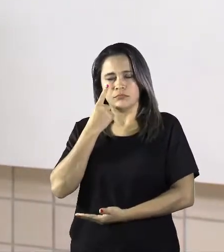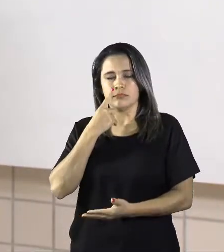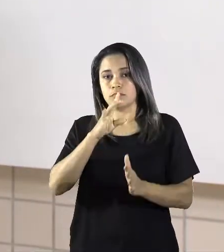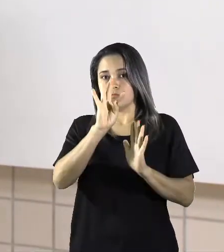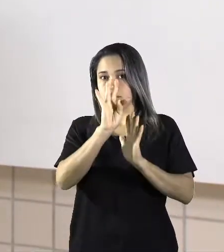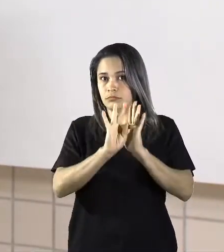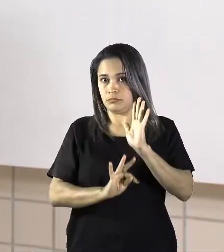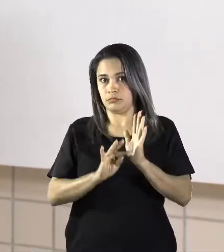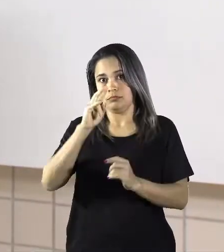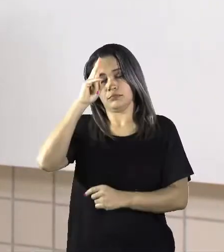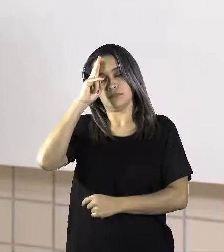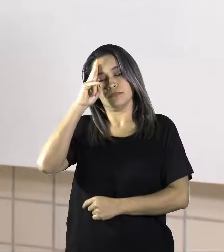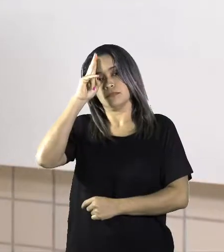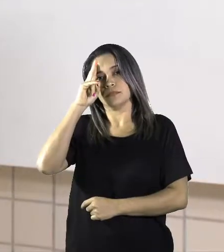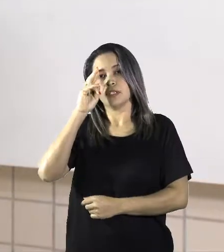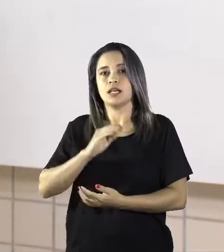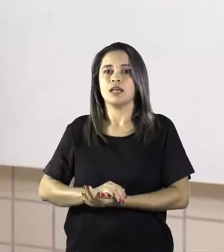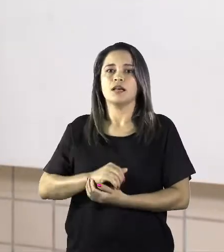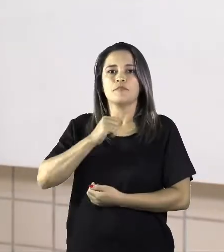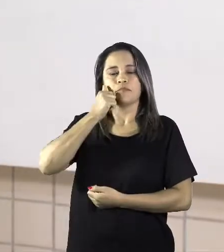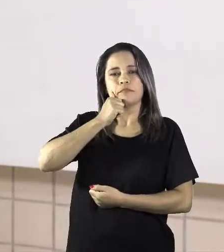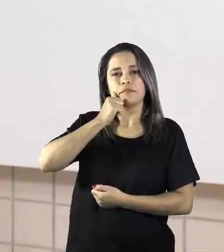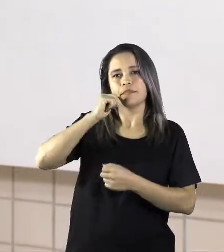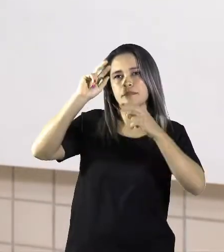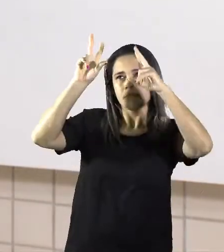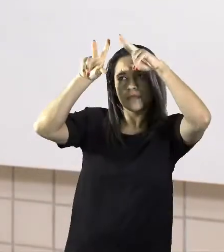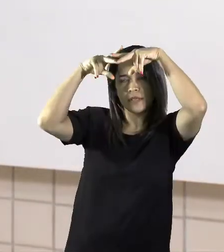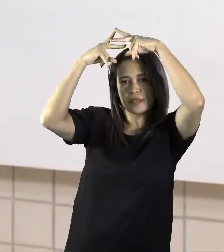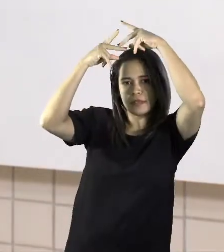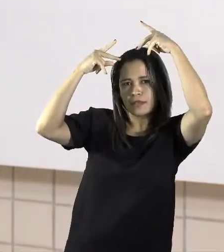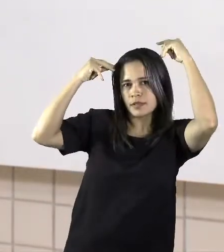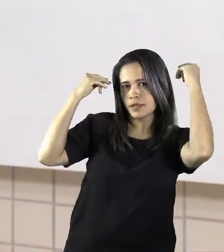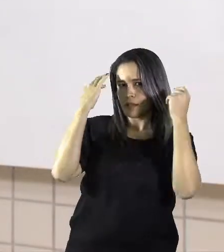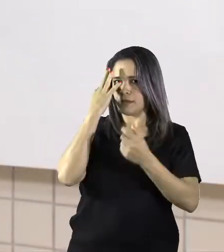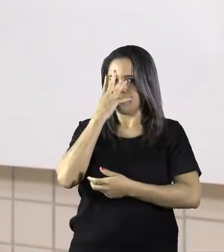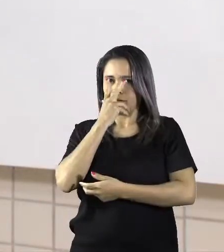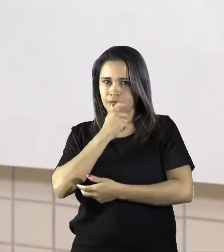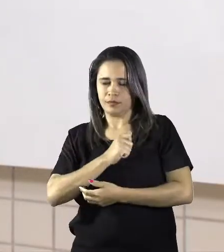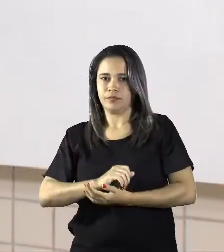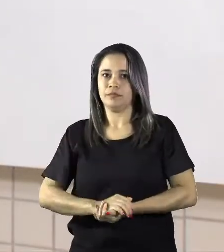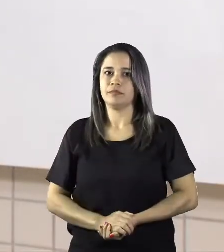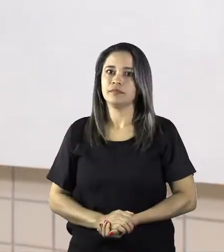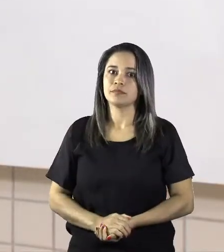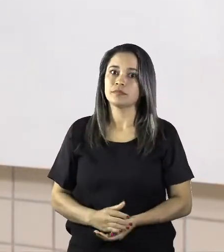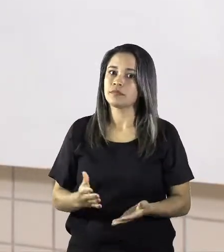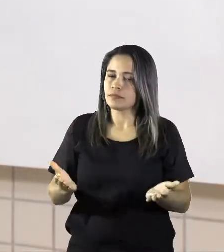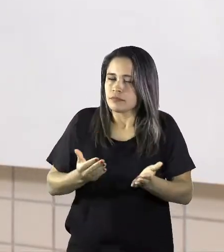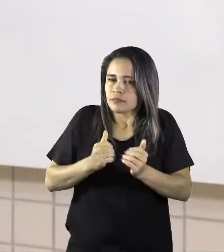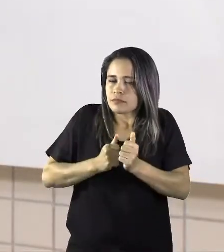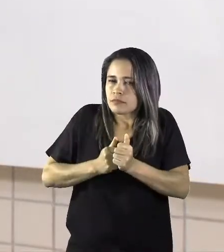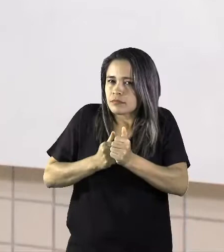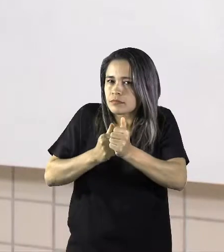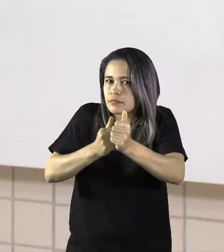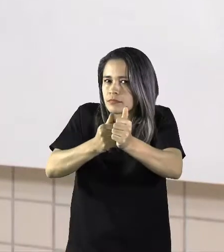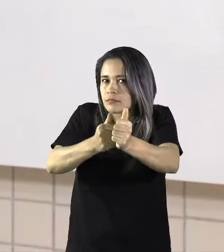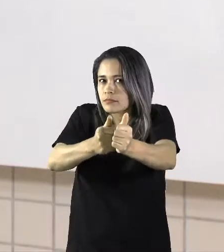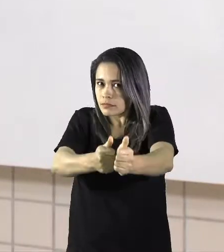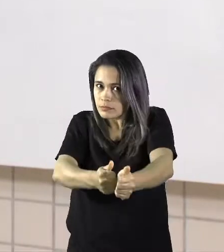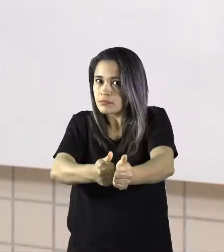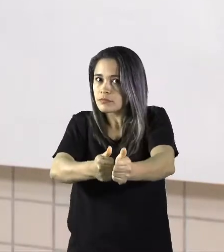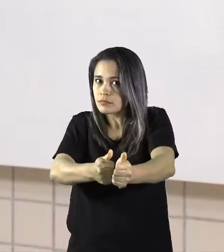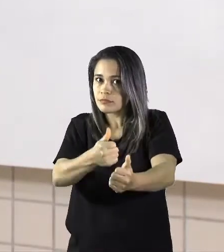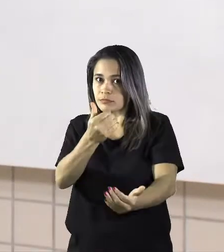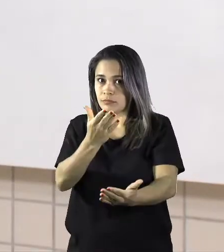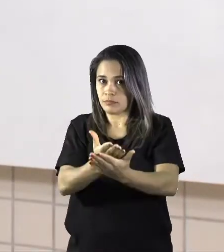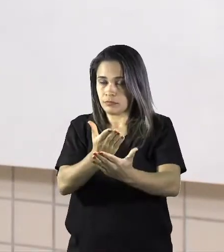aquela história da menina bonita do laço de fita. Então a gente vai continuar ainda trabalhando em